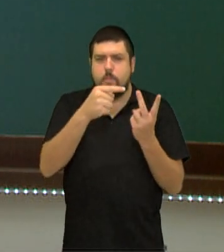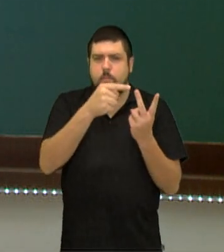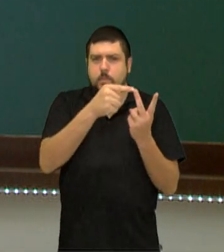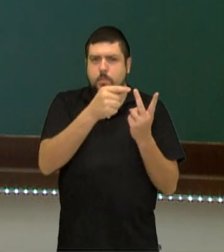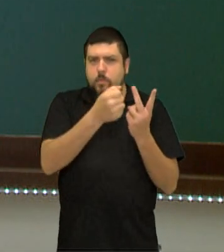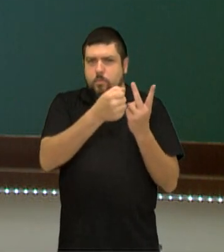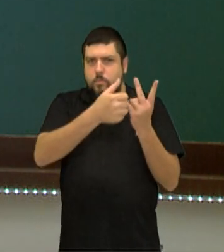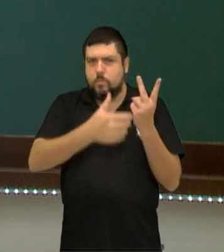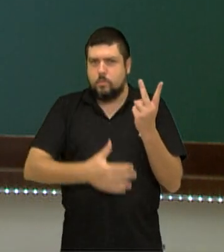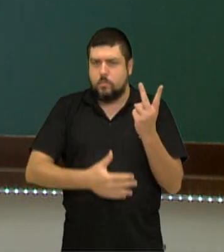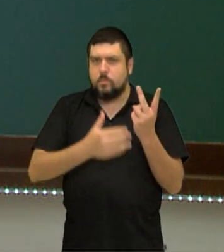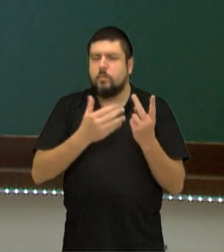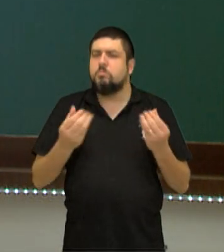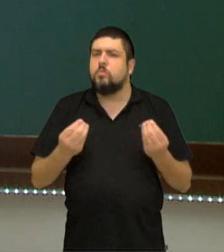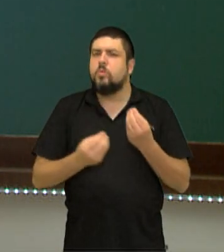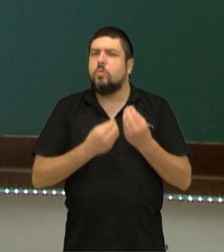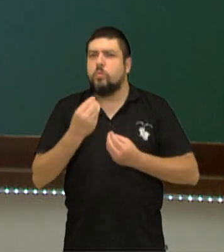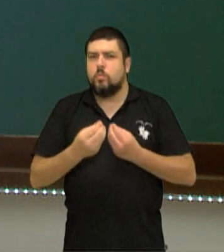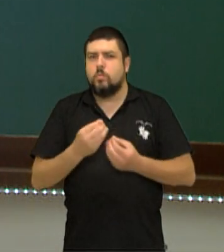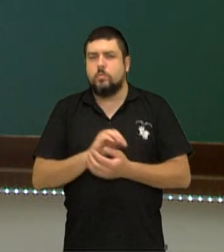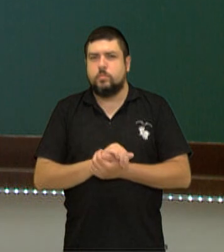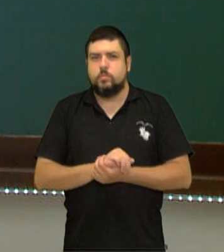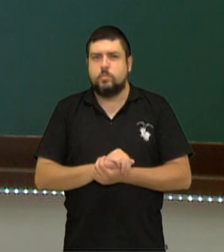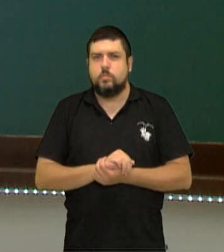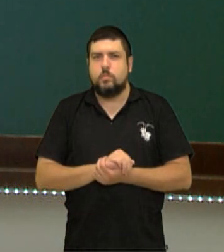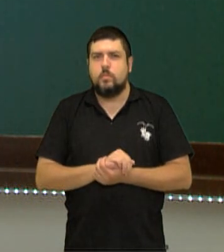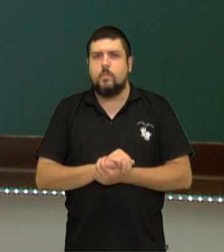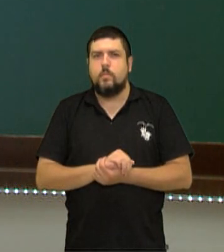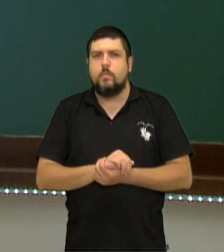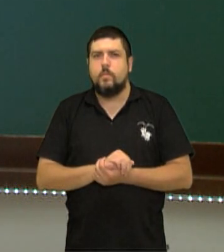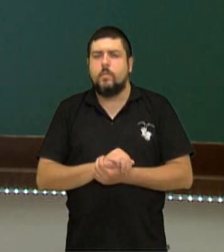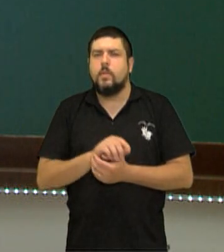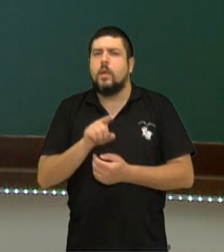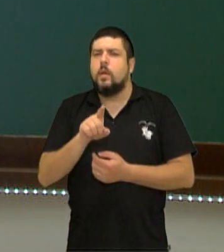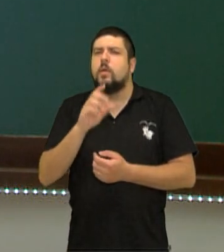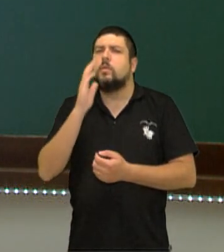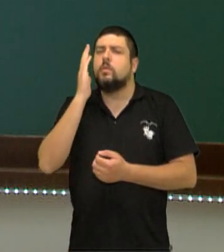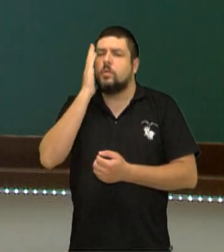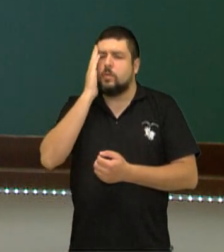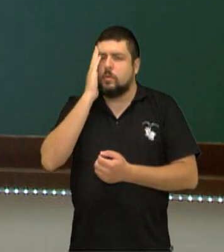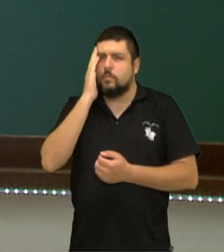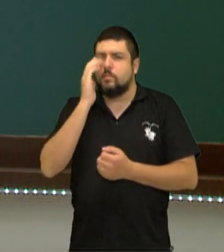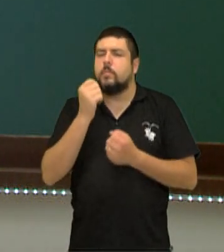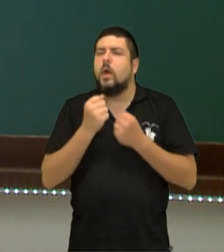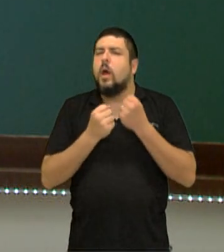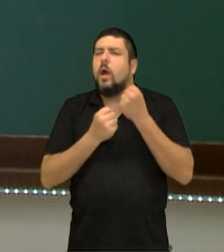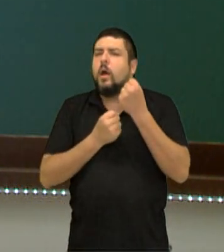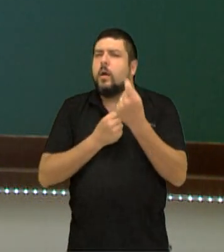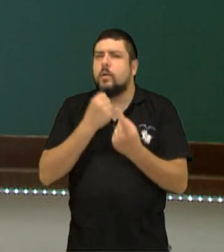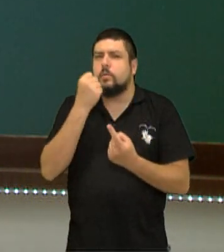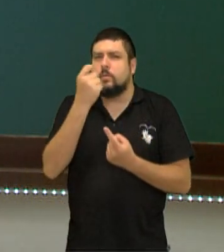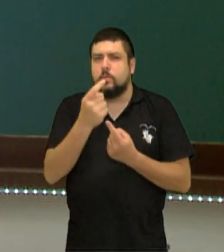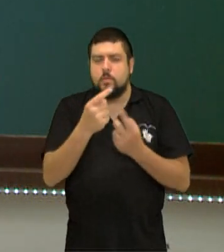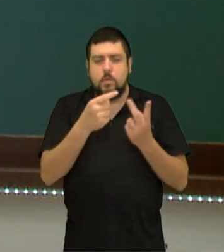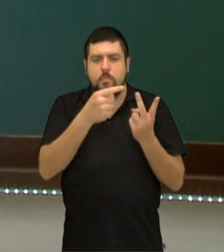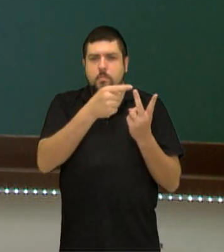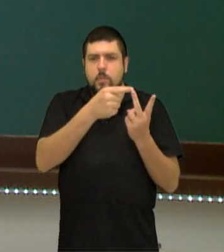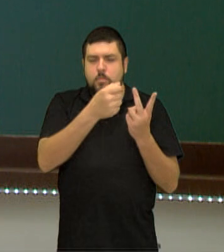números inteiros? Vocês sabiam que nem sempre as raízes elas podem